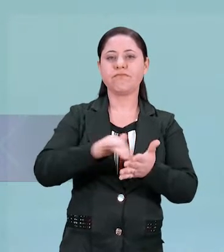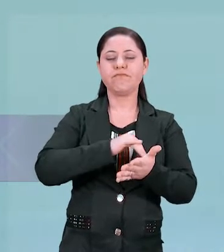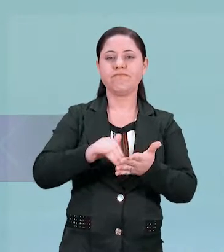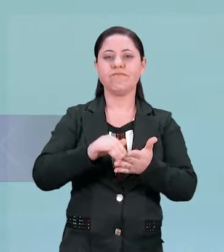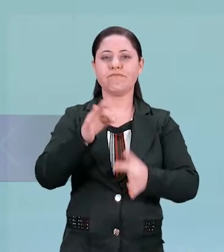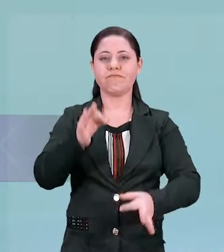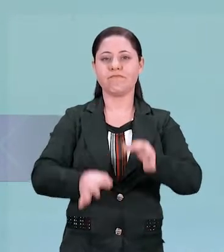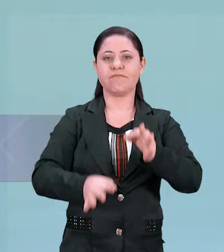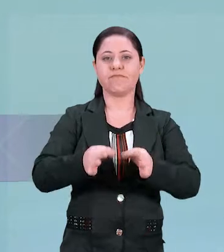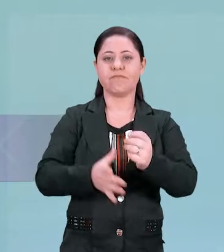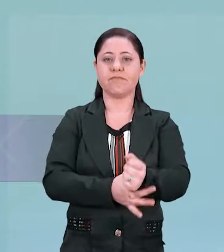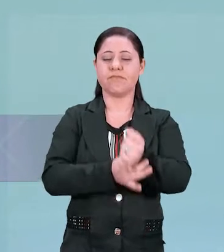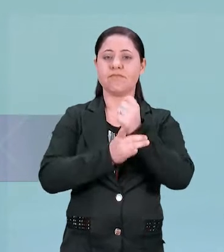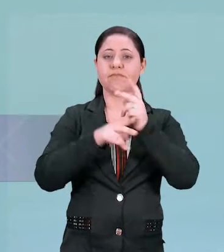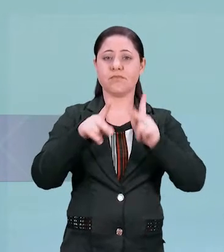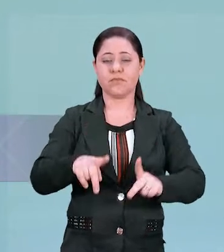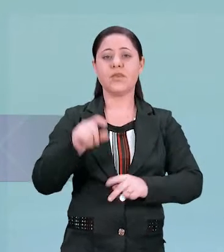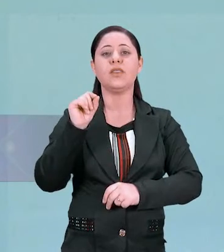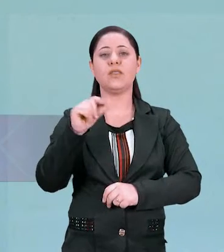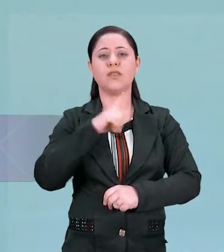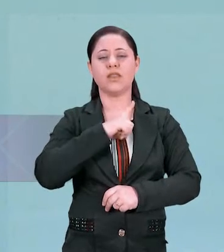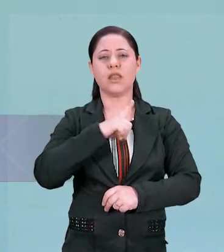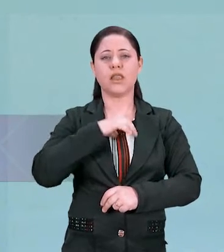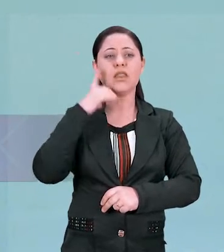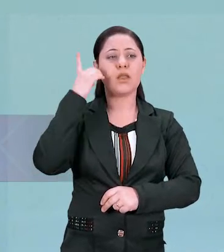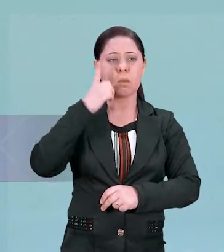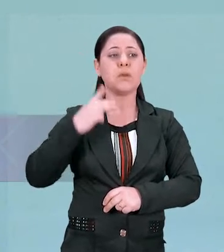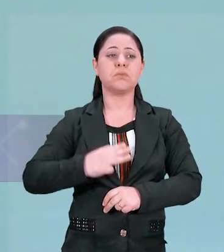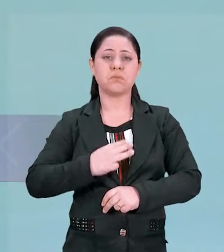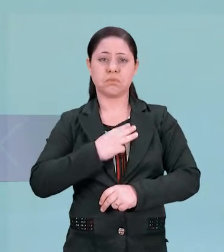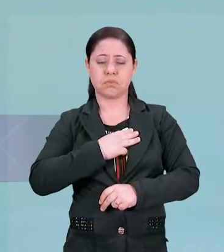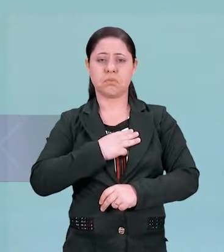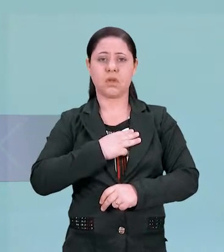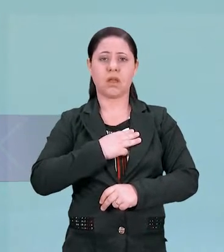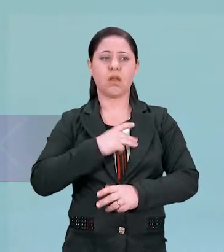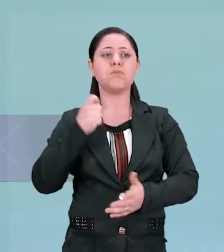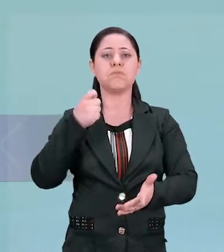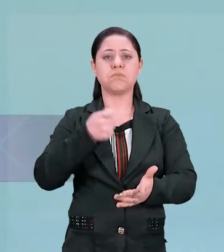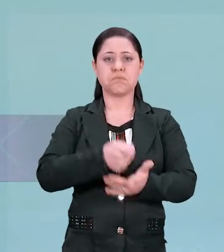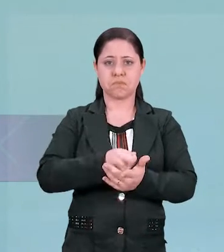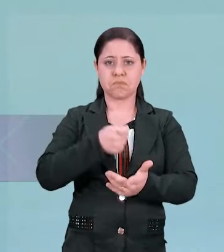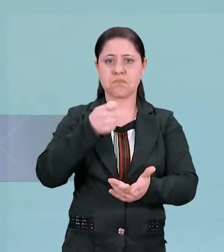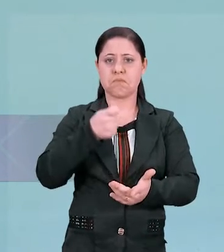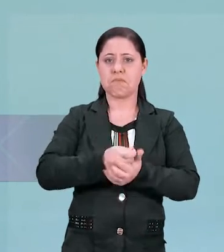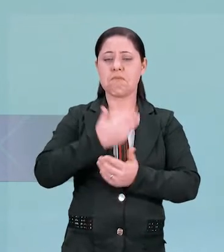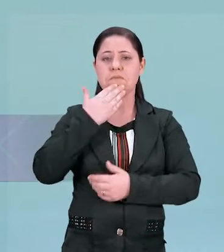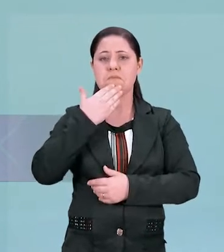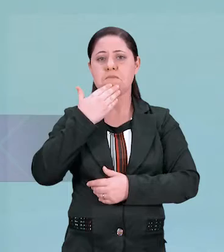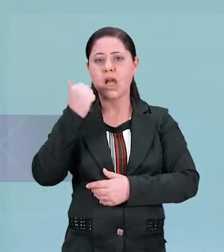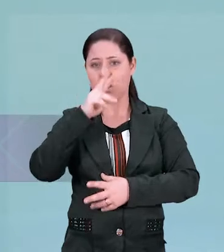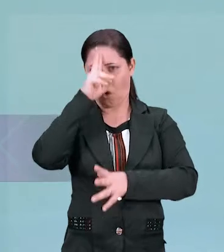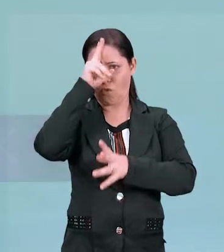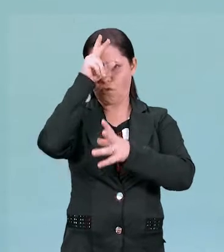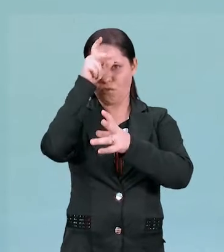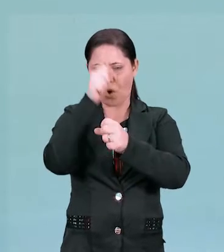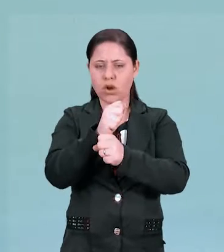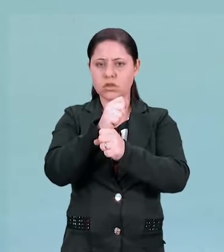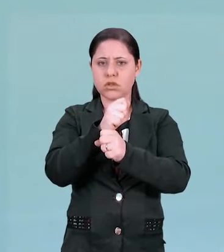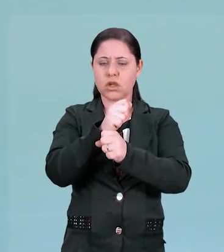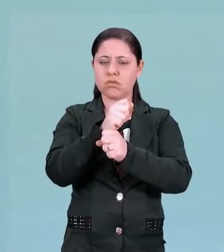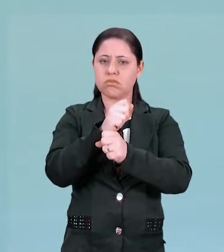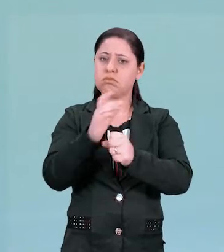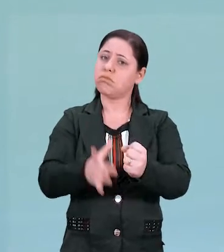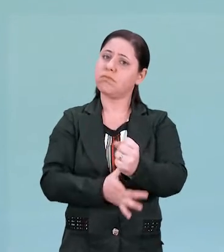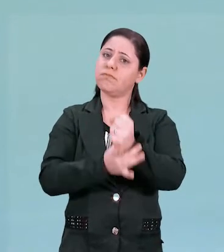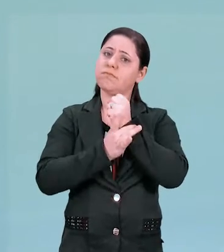Segurança Pública, que seguramente, deputado Picarelli, se constitui nas melhores forças de segurança do